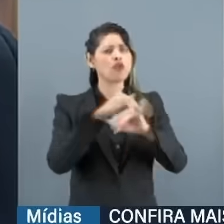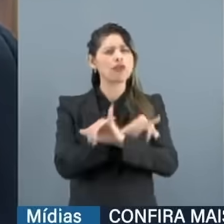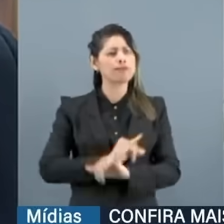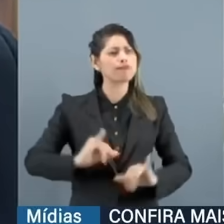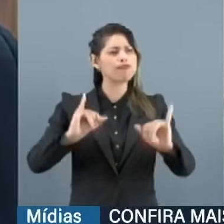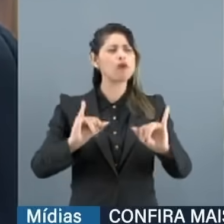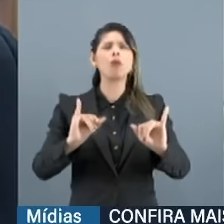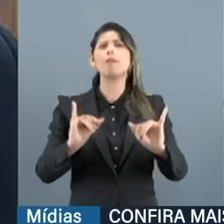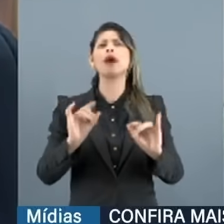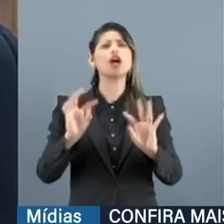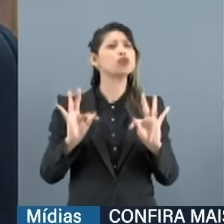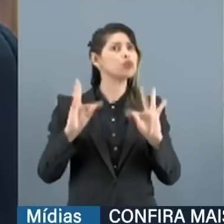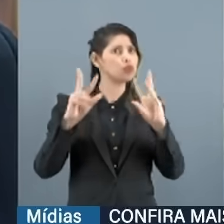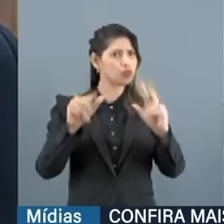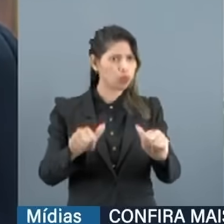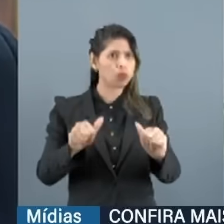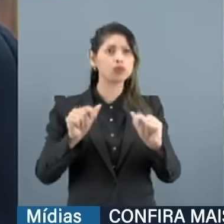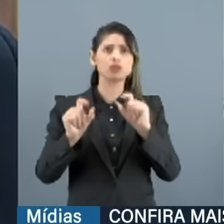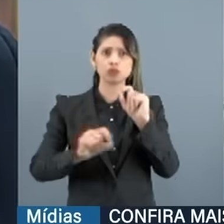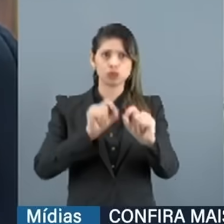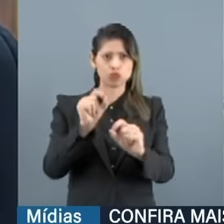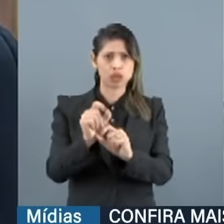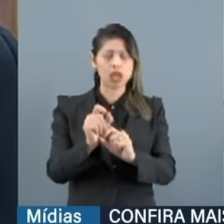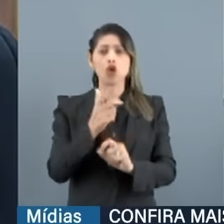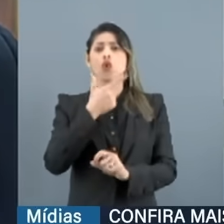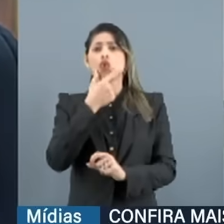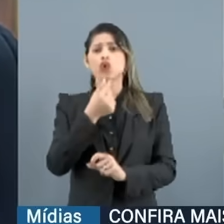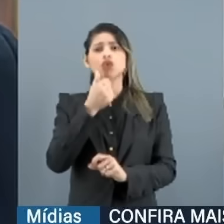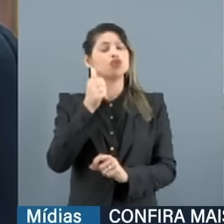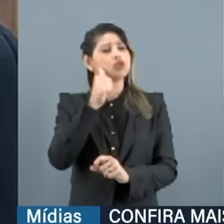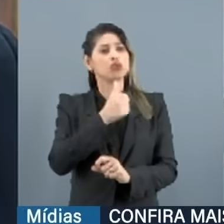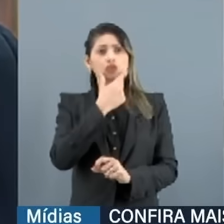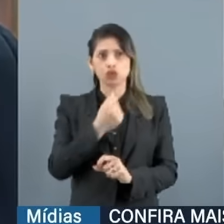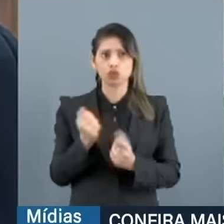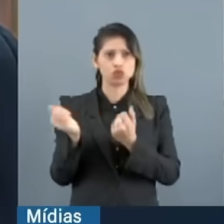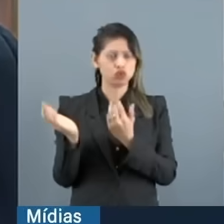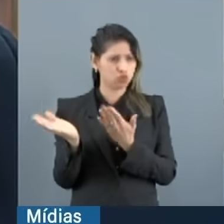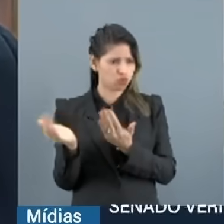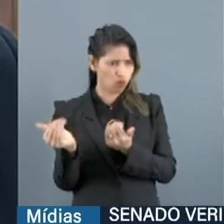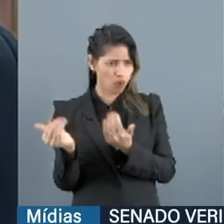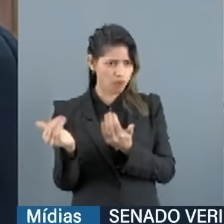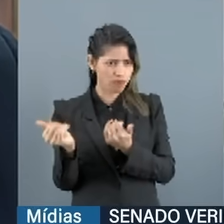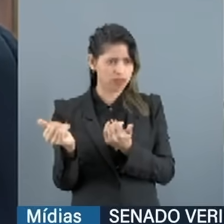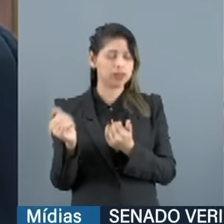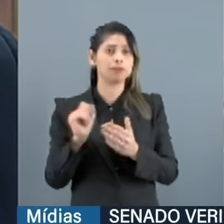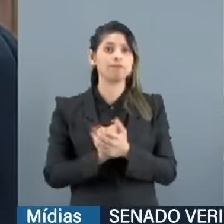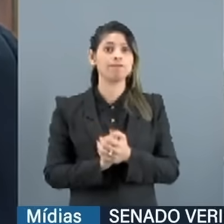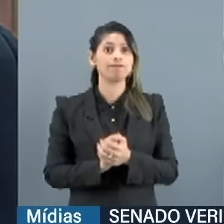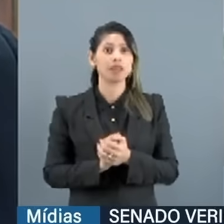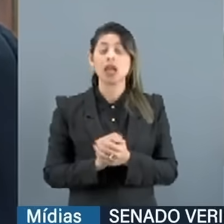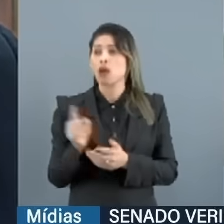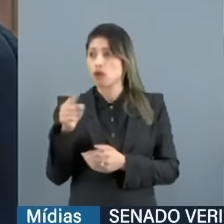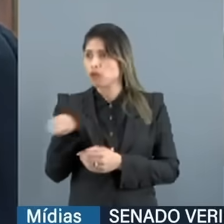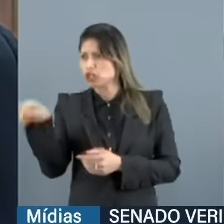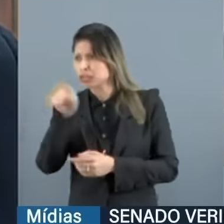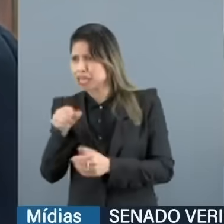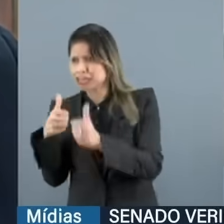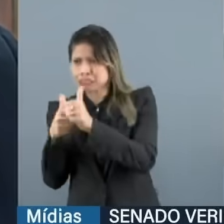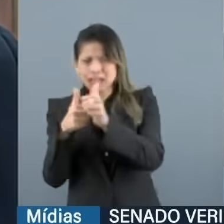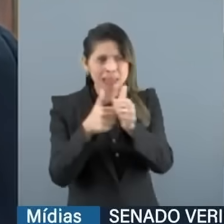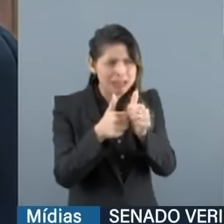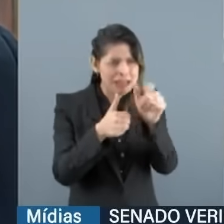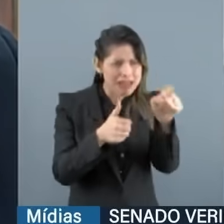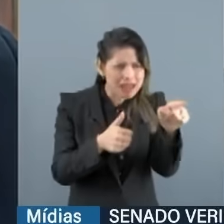Brasil. Não sigam o caminho de Walter. O que o senhor fez com a sua vida, seu Walter? Eu fico